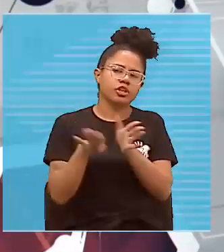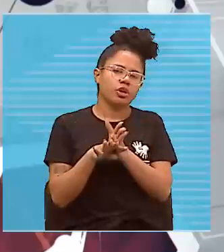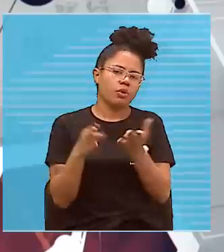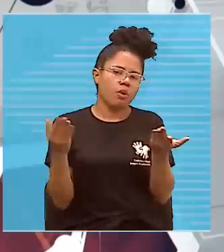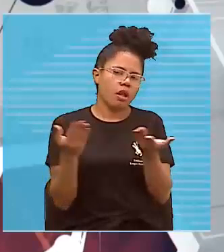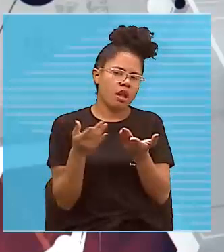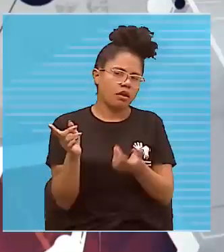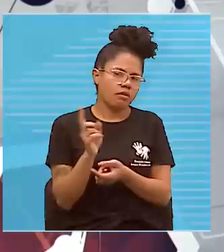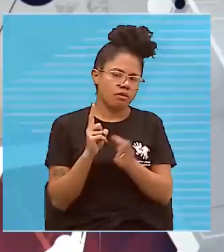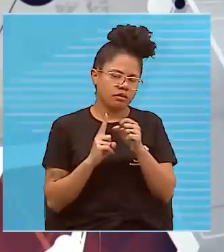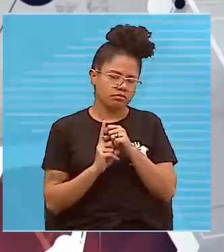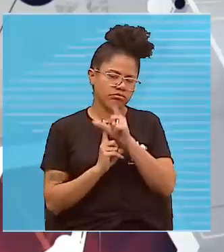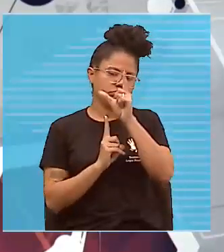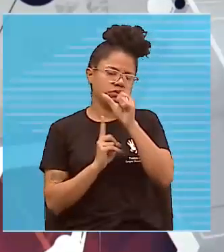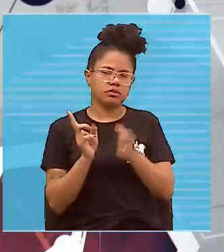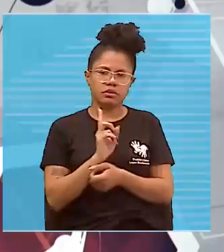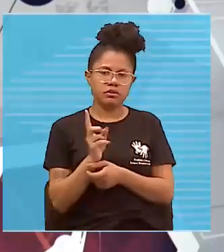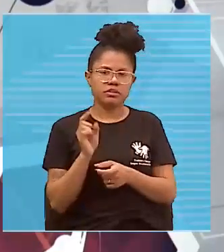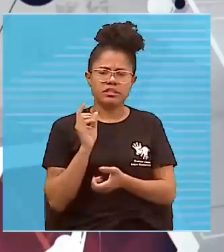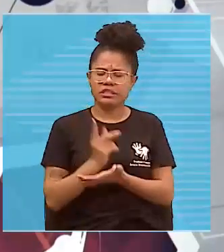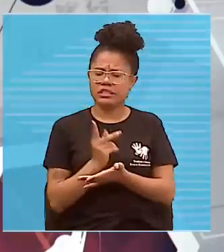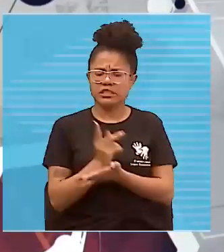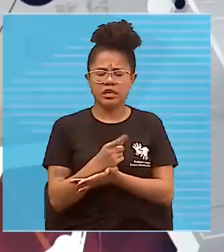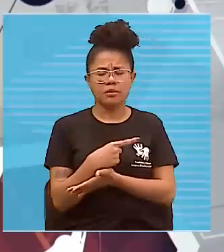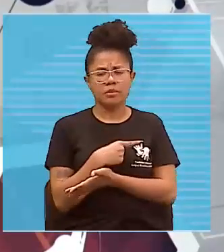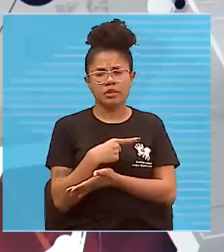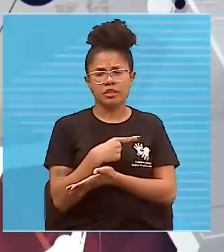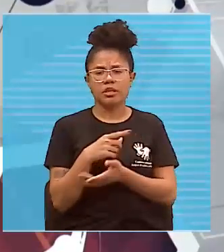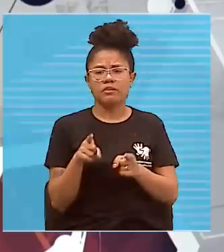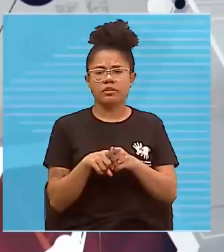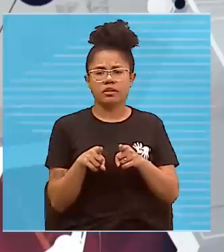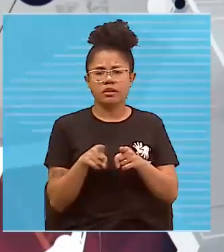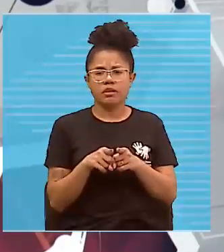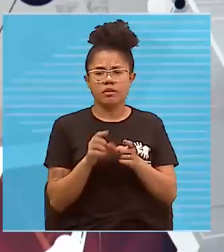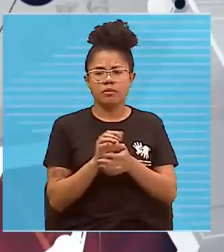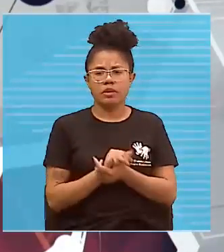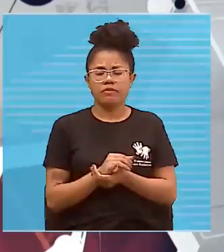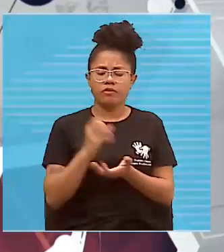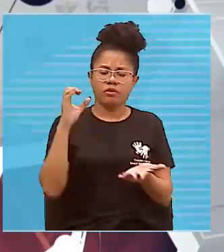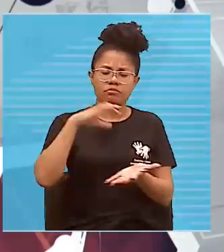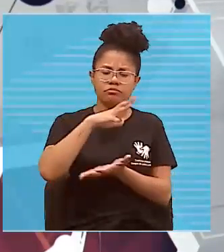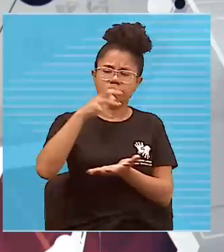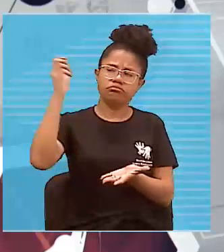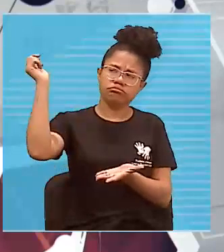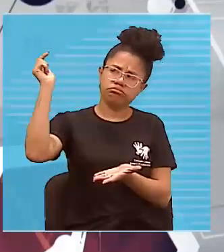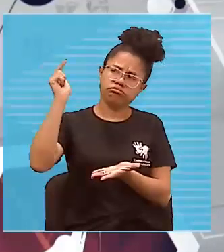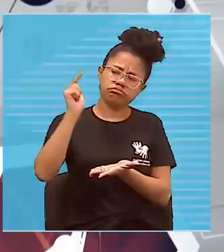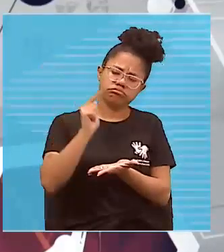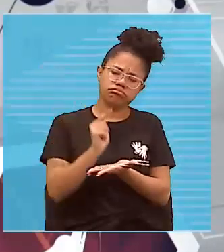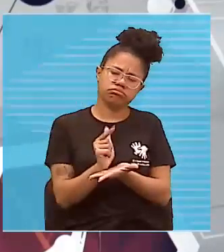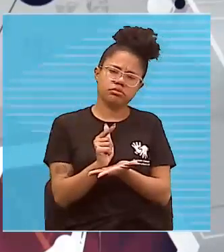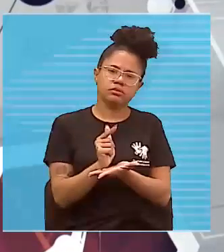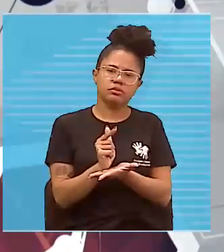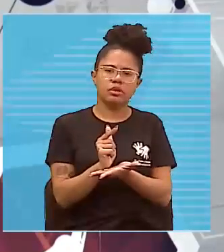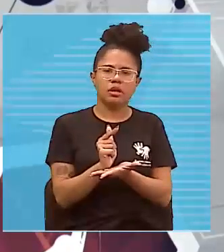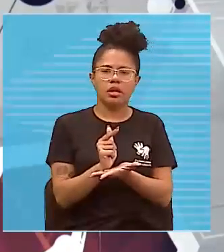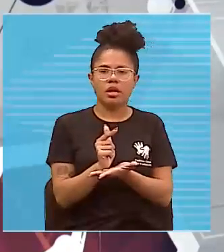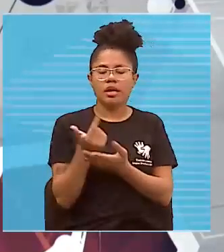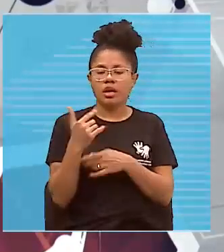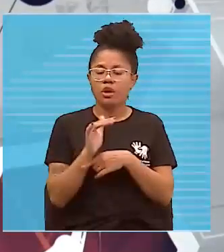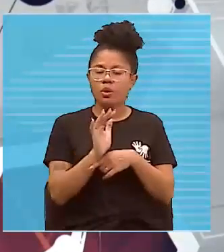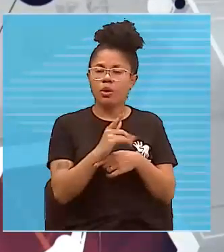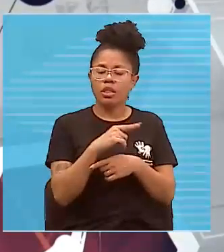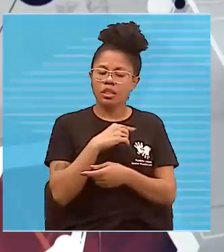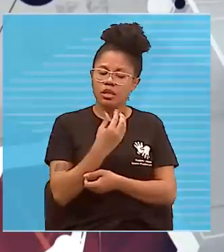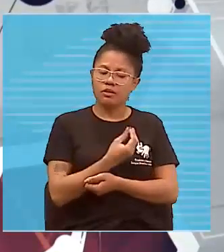da temperatura do mundo, não. Ele sempre existiu e, inclusive, foi o efeito estufa que permitiu que houvesse vida na Terra, porque